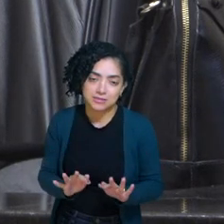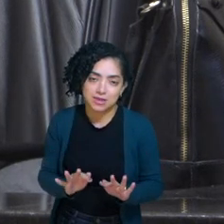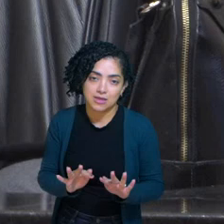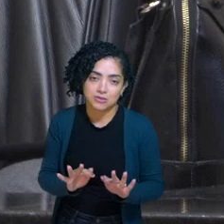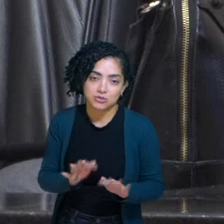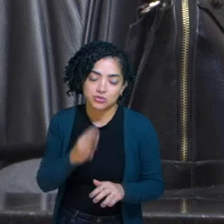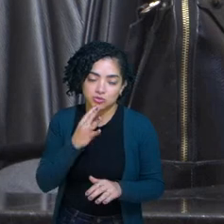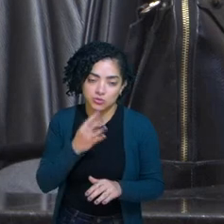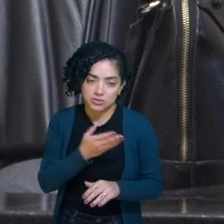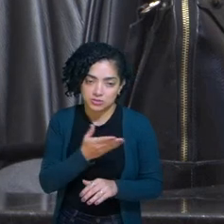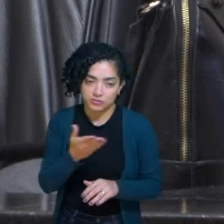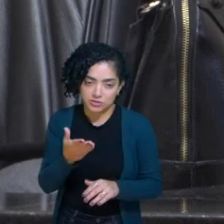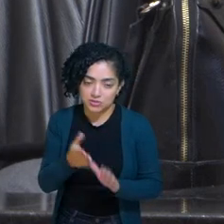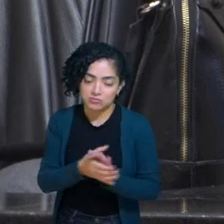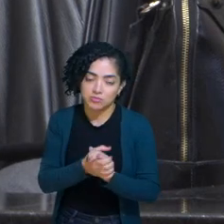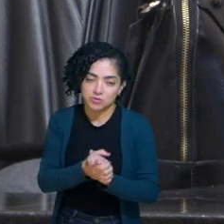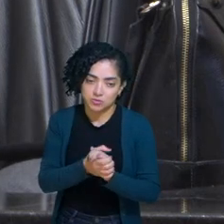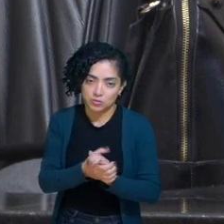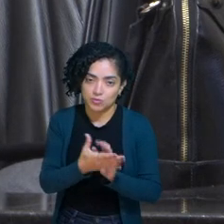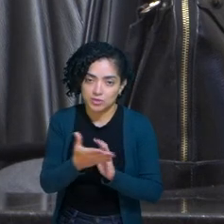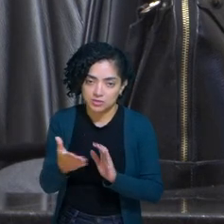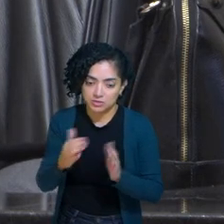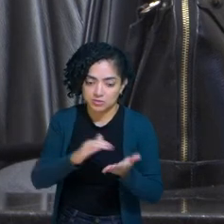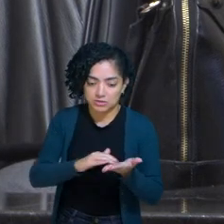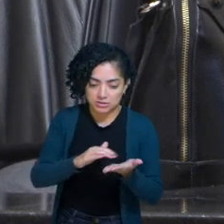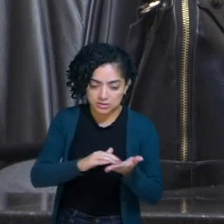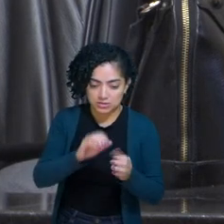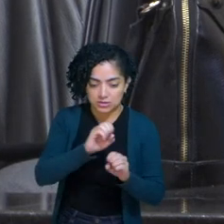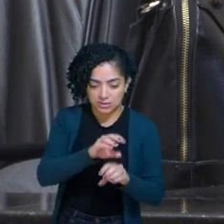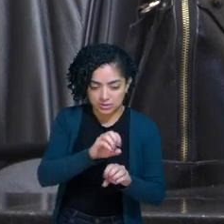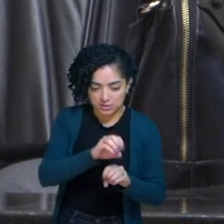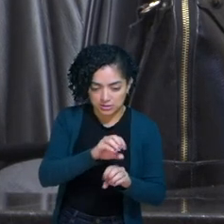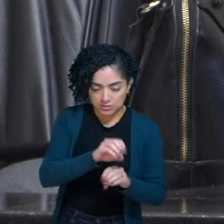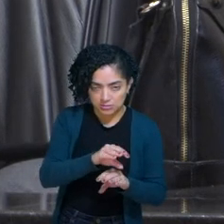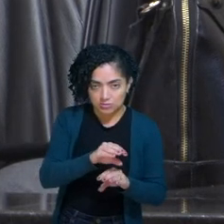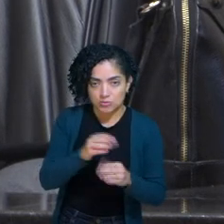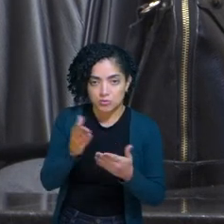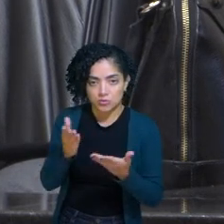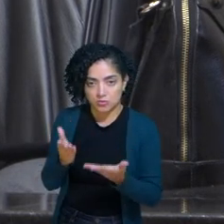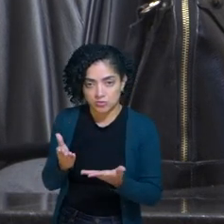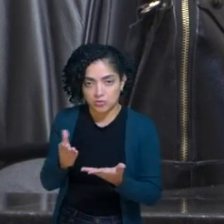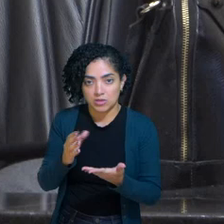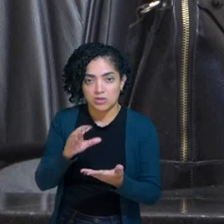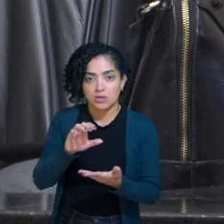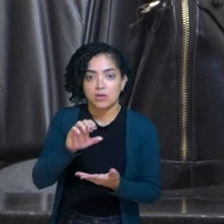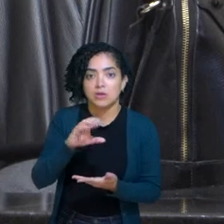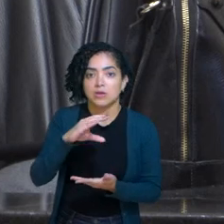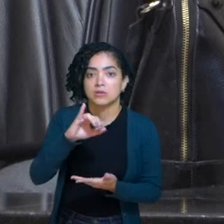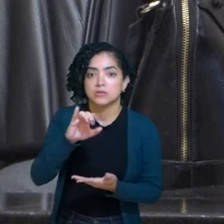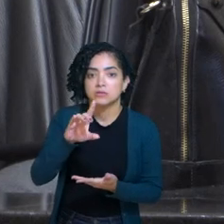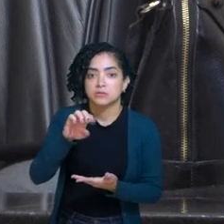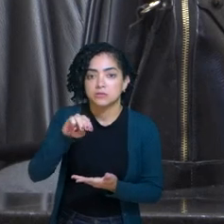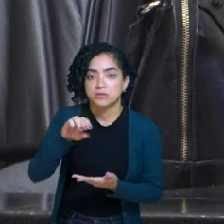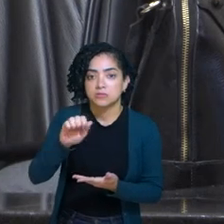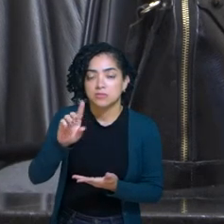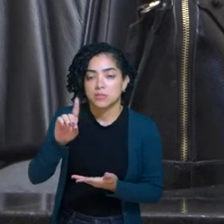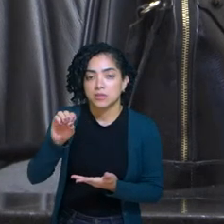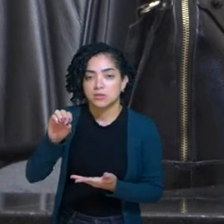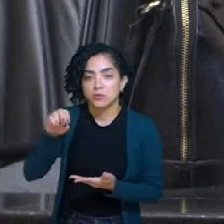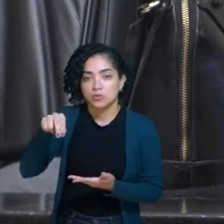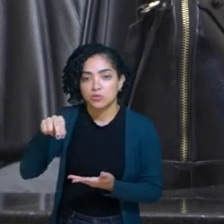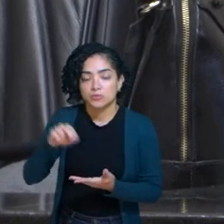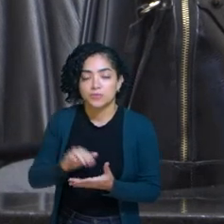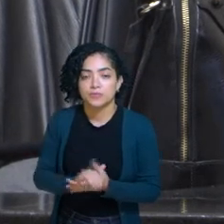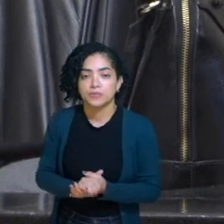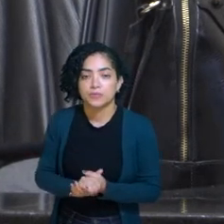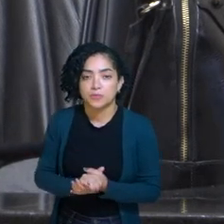conhecê-los e meus cumprimentos à Secretaria Estadual de Educação na pessoa do do Conselheiro cimadon também um grande amigo um grande abraço a eles né